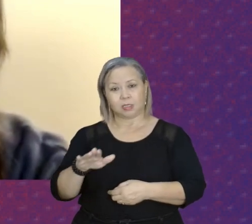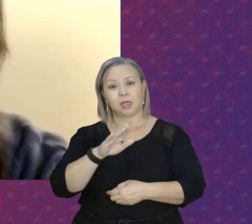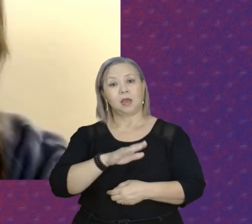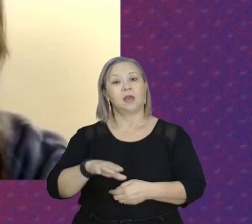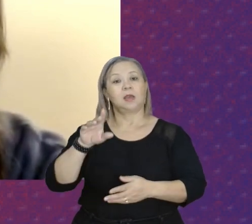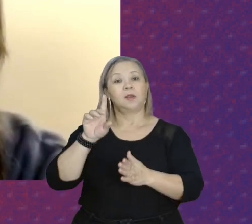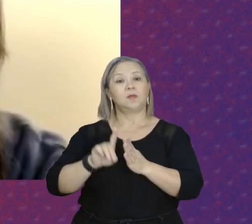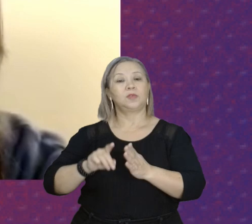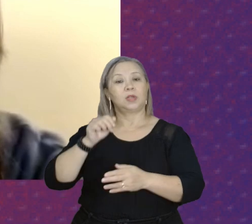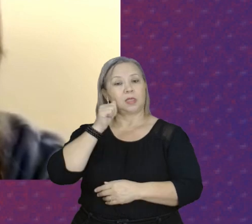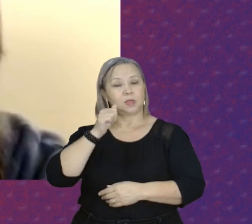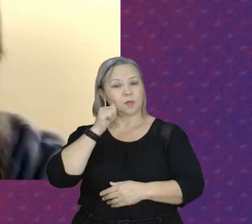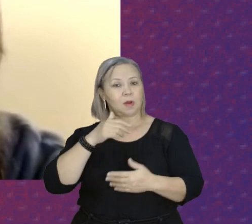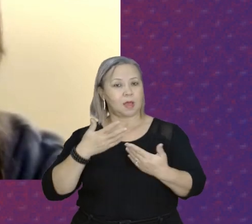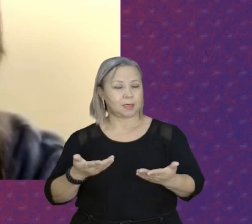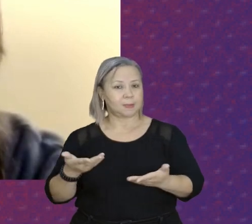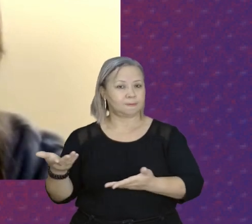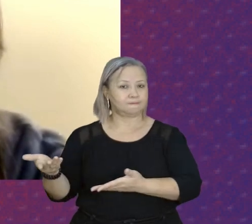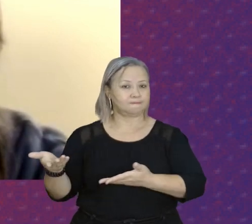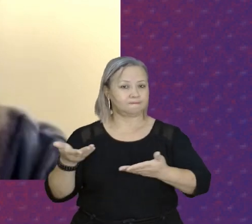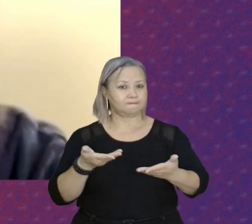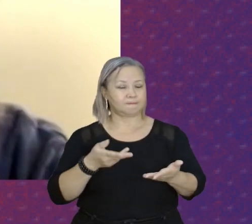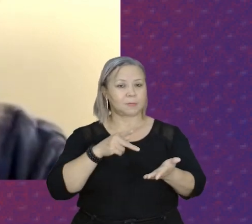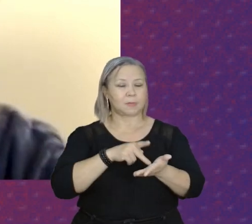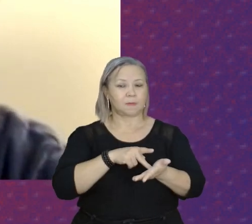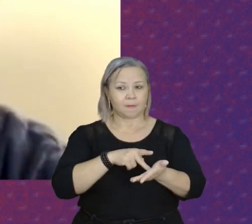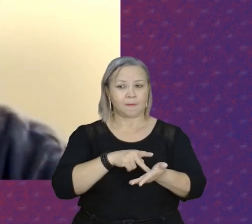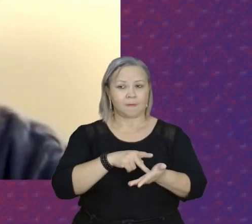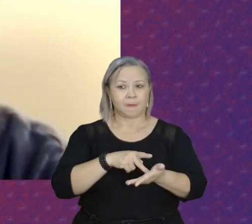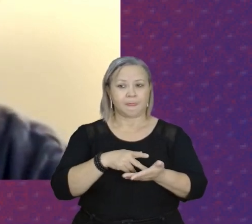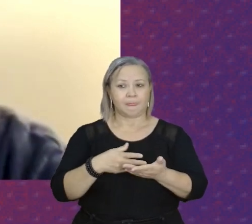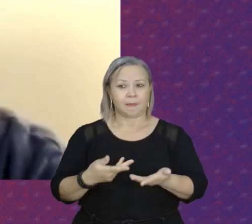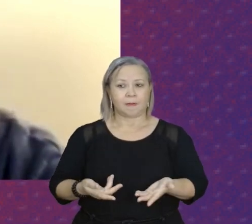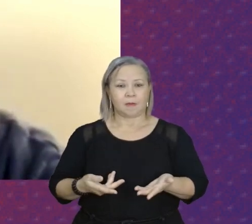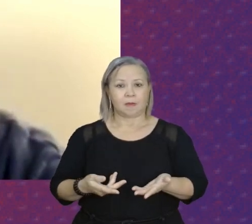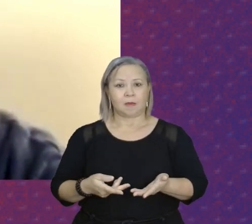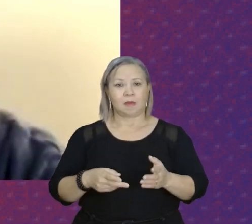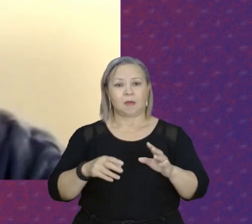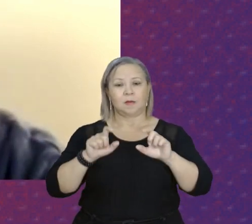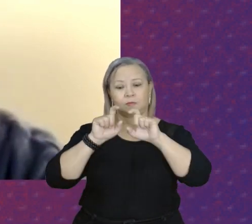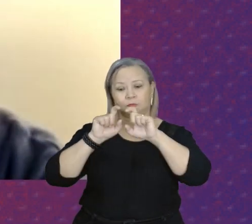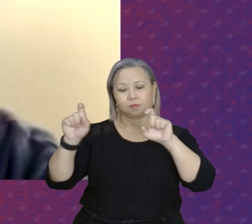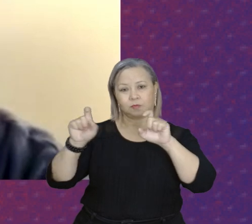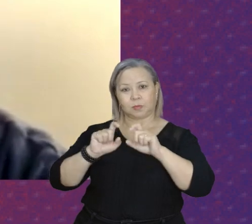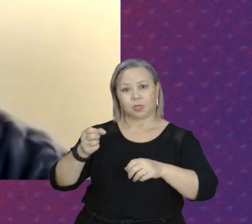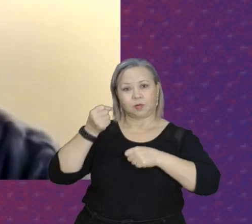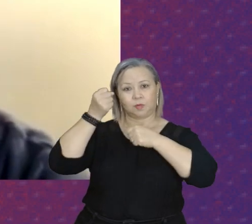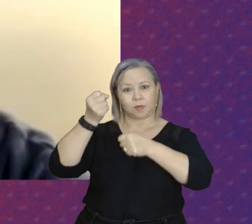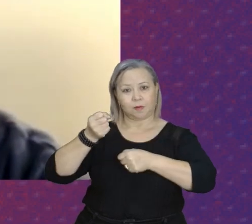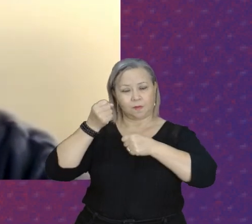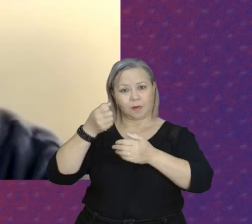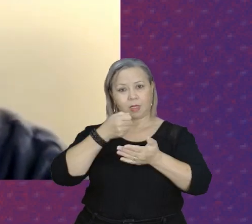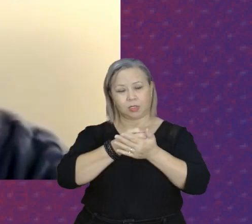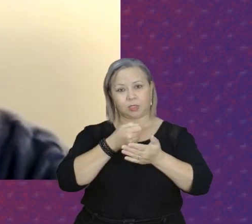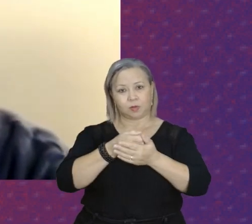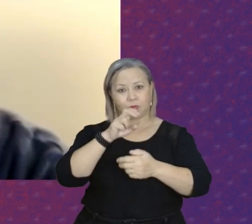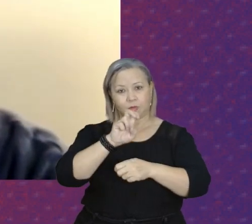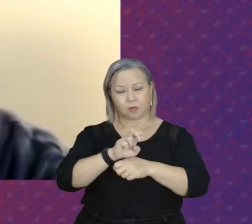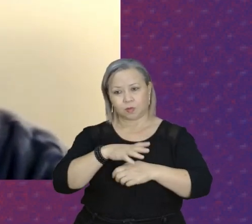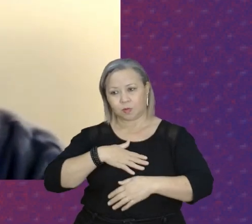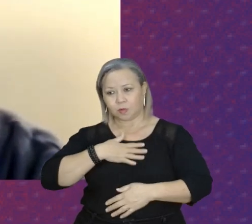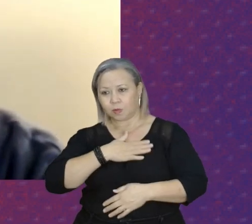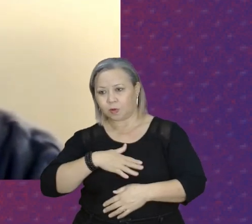mulheres, eu vou trazer para vocês um trecho de um manifesto de luta por creche, que eu gosto muito,